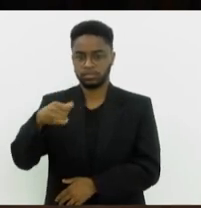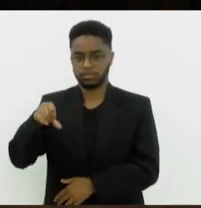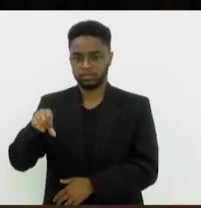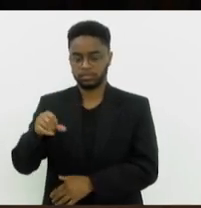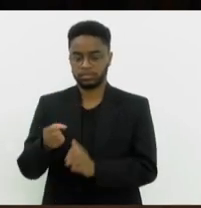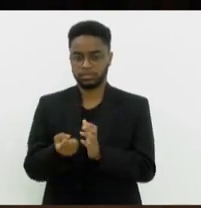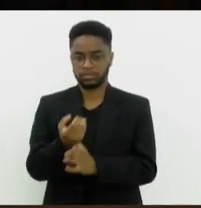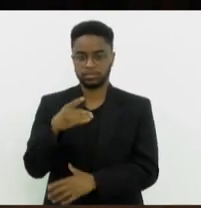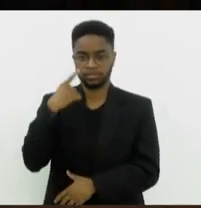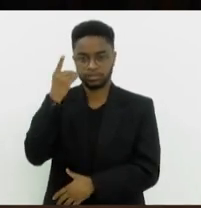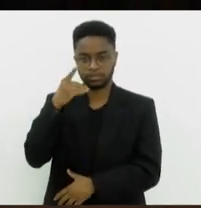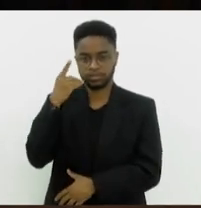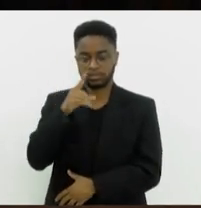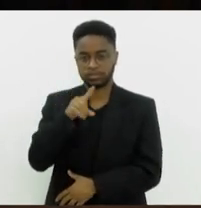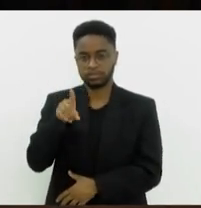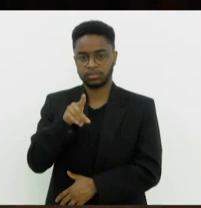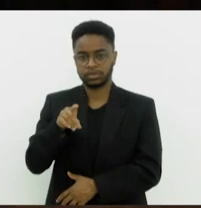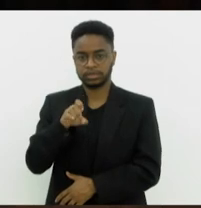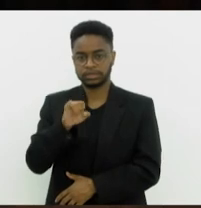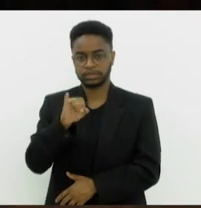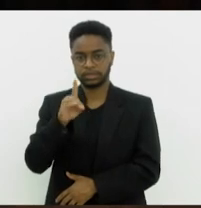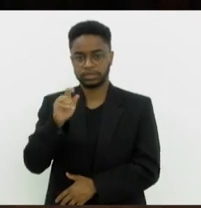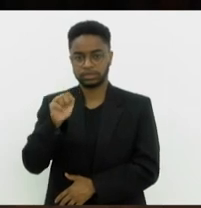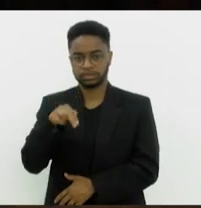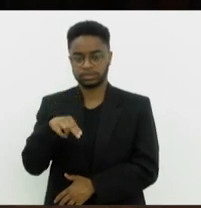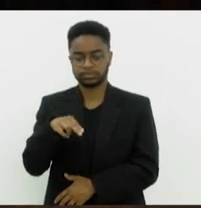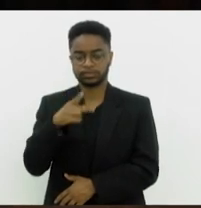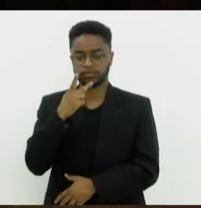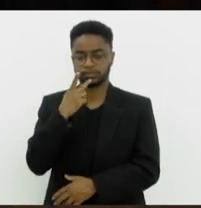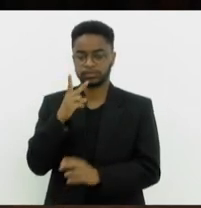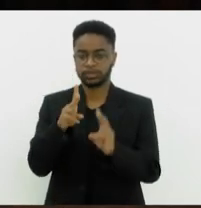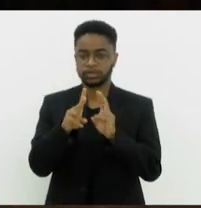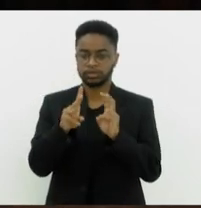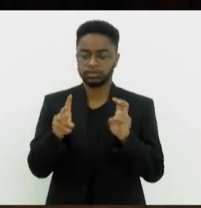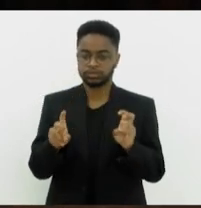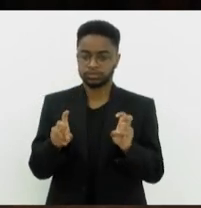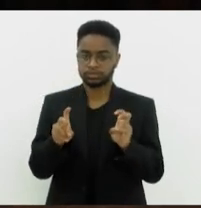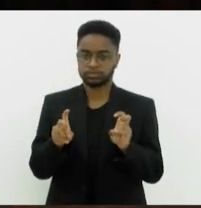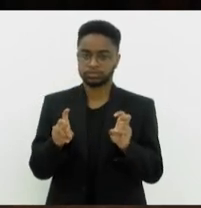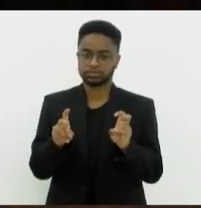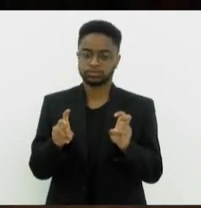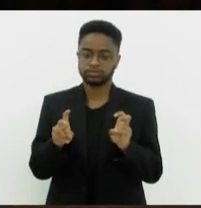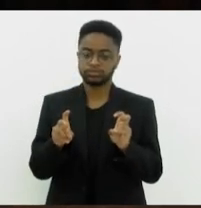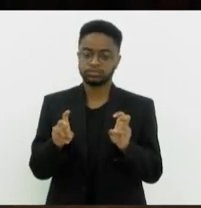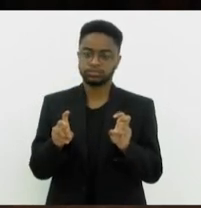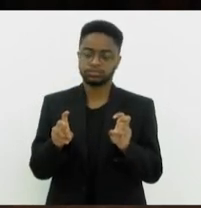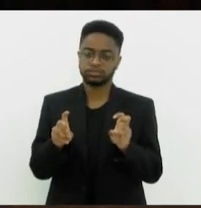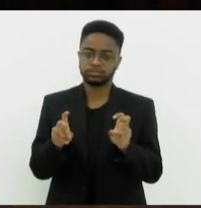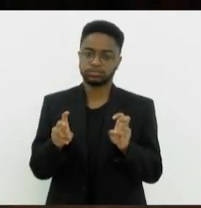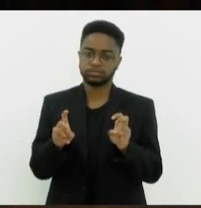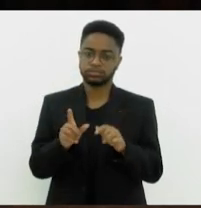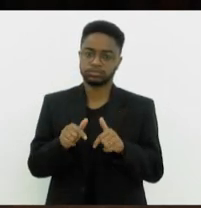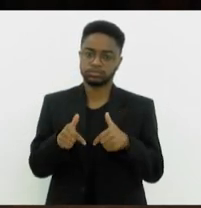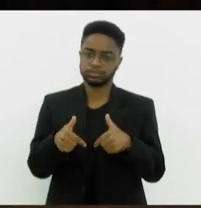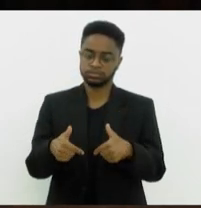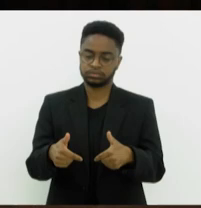1769/2019, de autoria do deputado Zeidan, que dispõe sobre a aplicação de